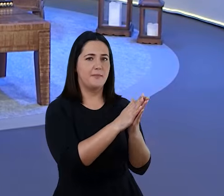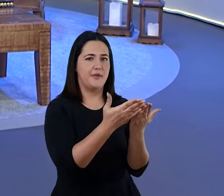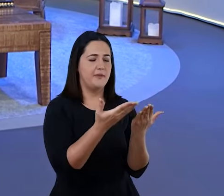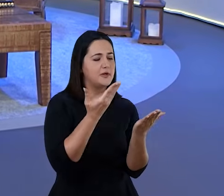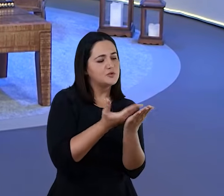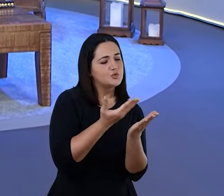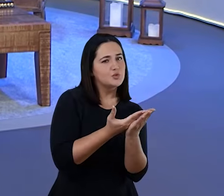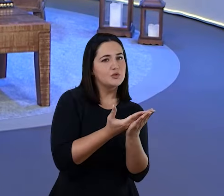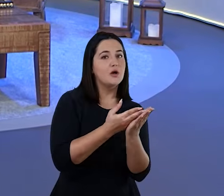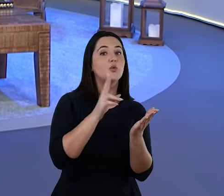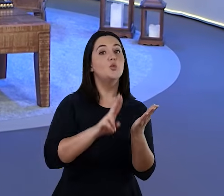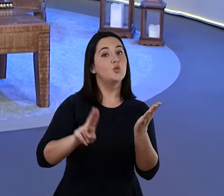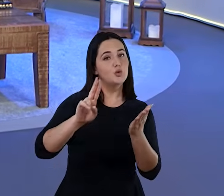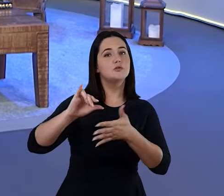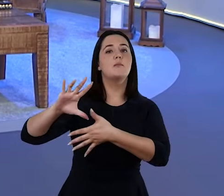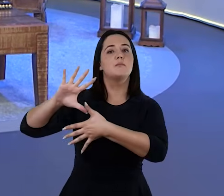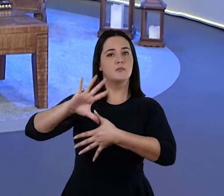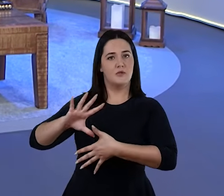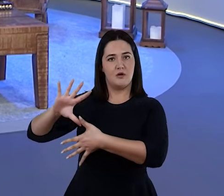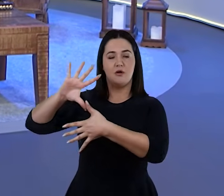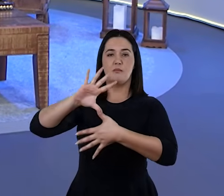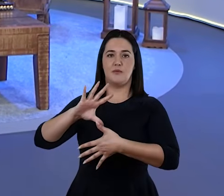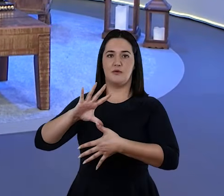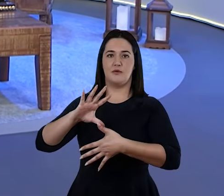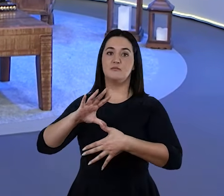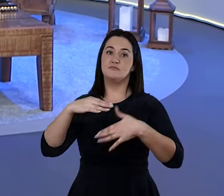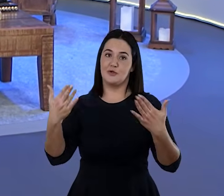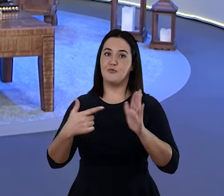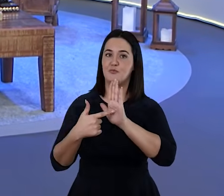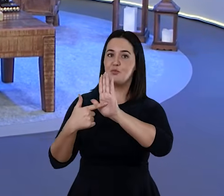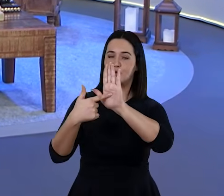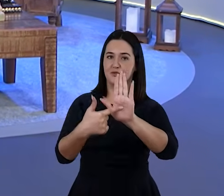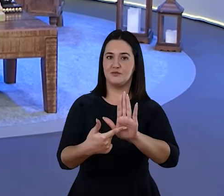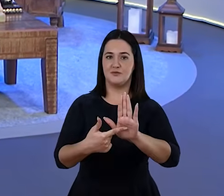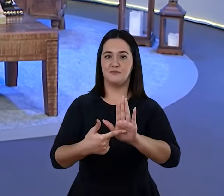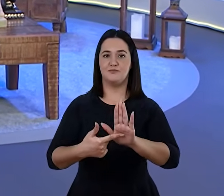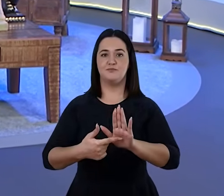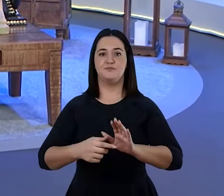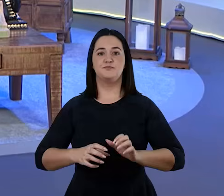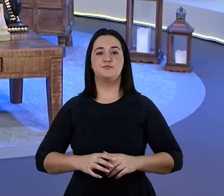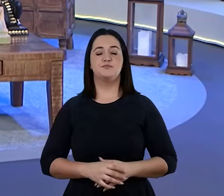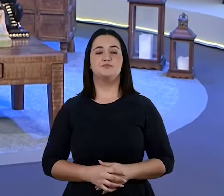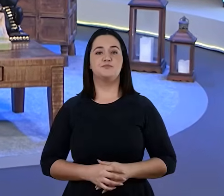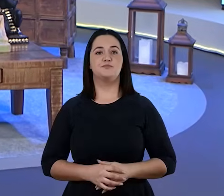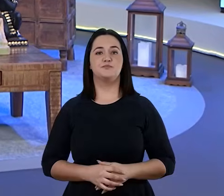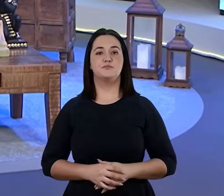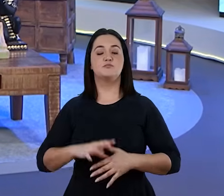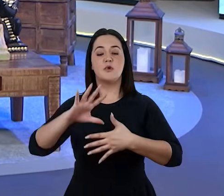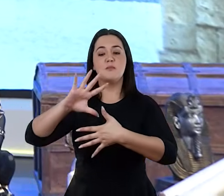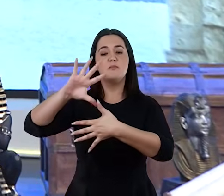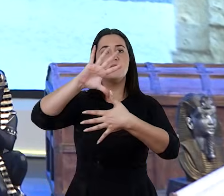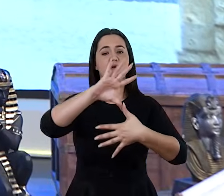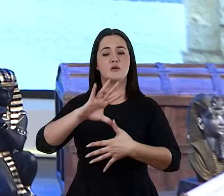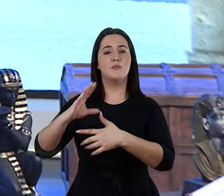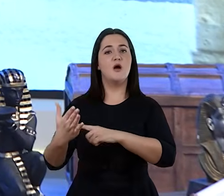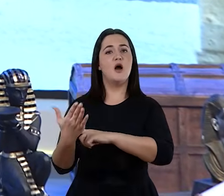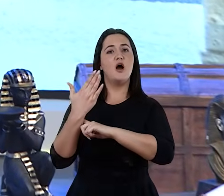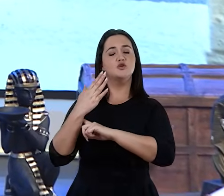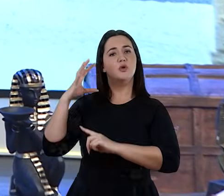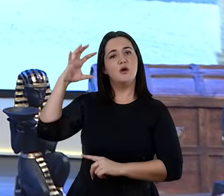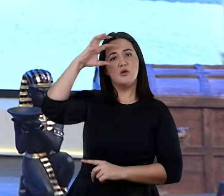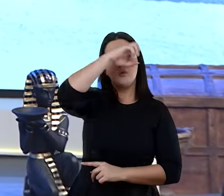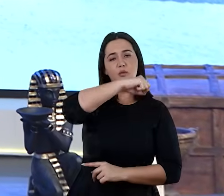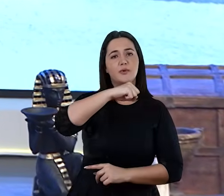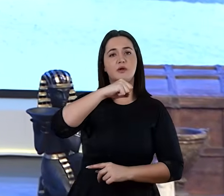Bíblia Sagrada é o uso de mapas. Então, vou pedir licença para mostrar um mapa para você. Esse mapa vai nos ajudar